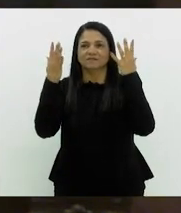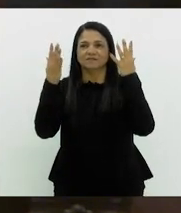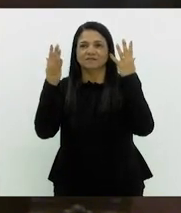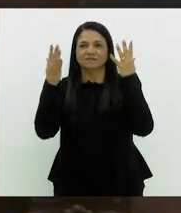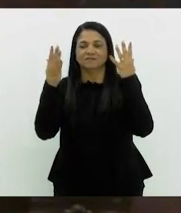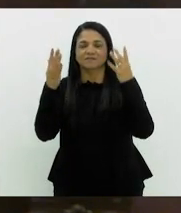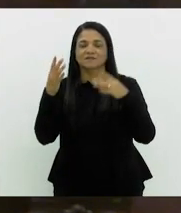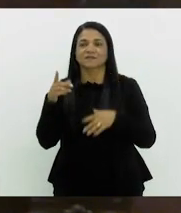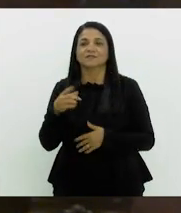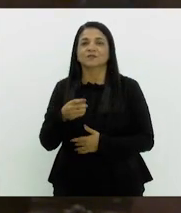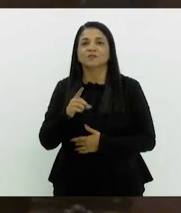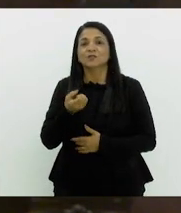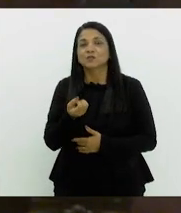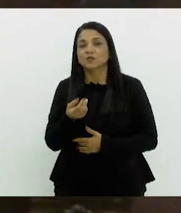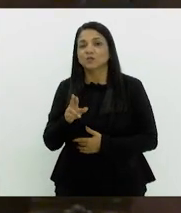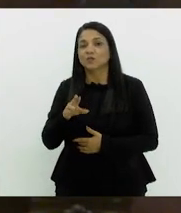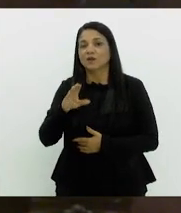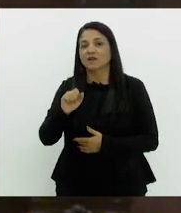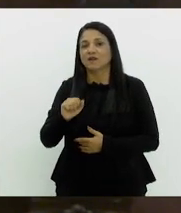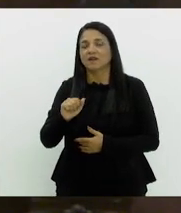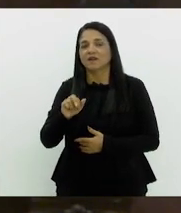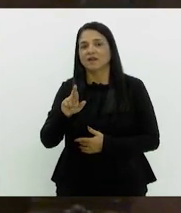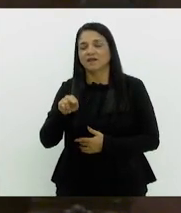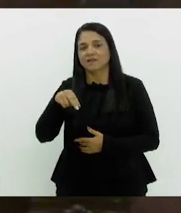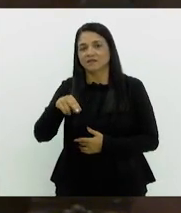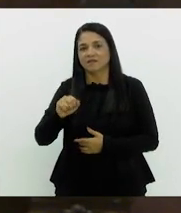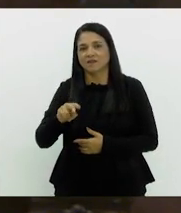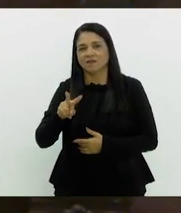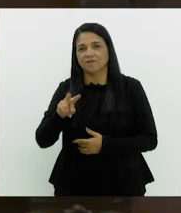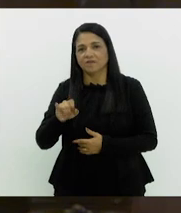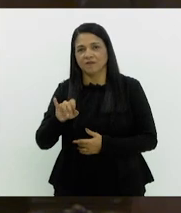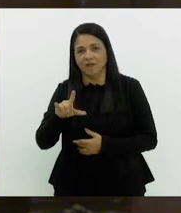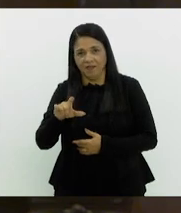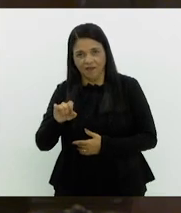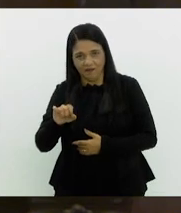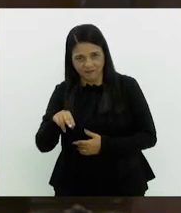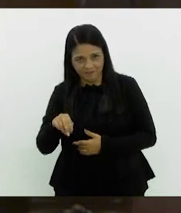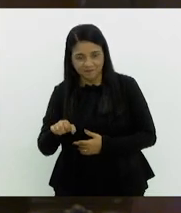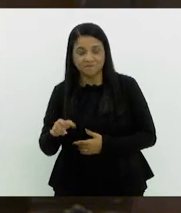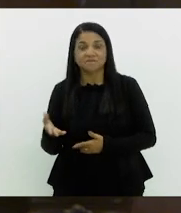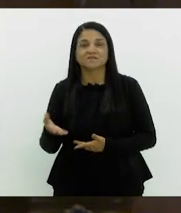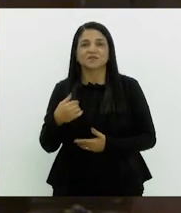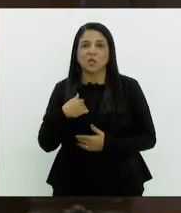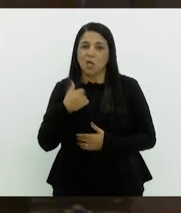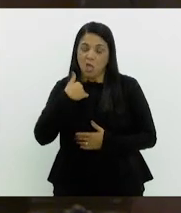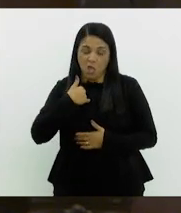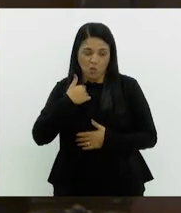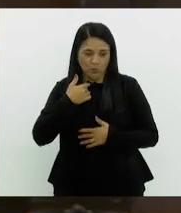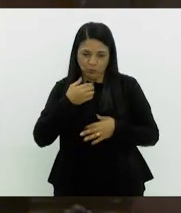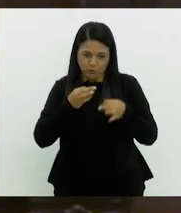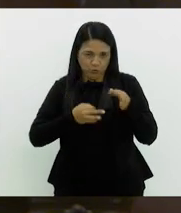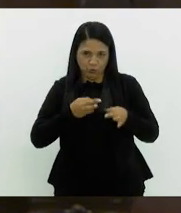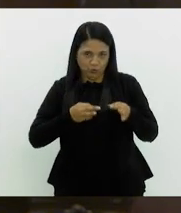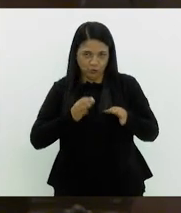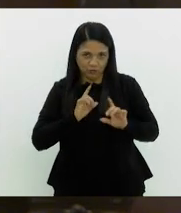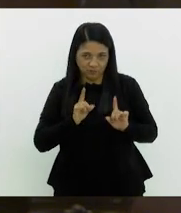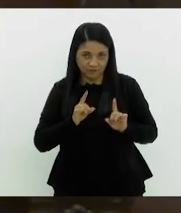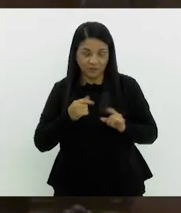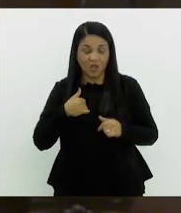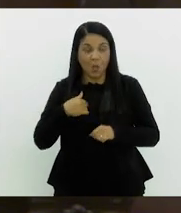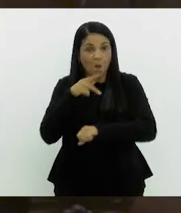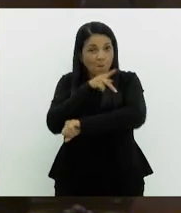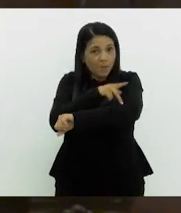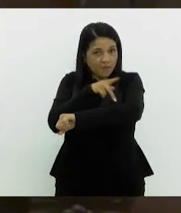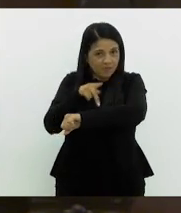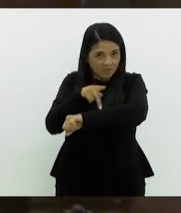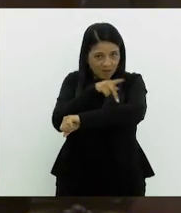Doutor Cavalieri, nosso queridíssimo, eu não sou jurista, sou uma pedagoga